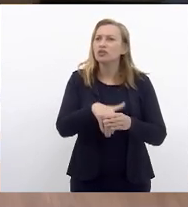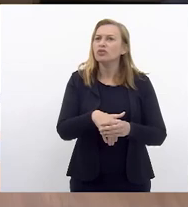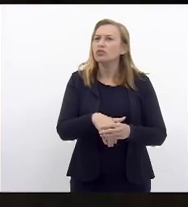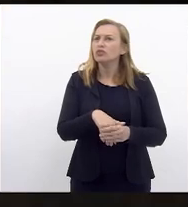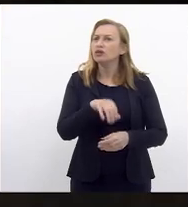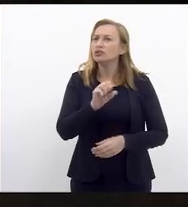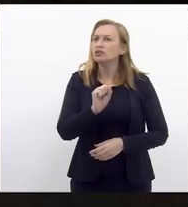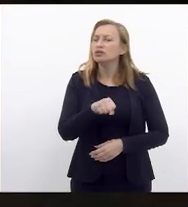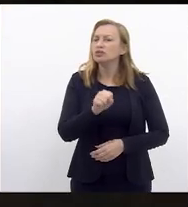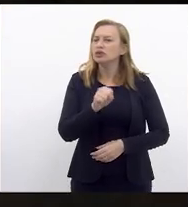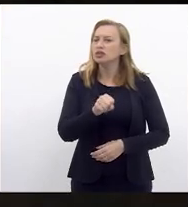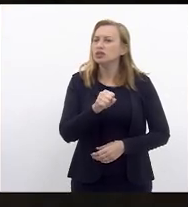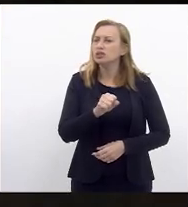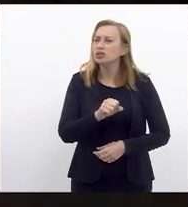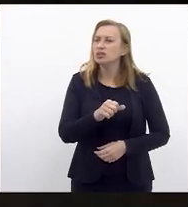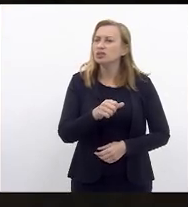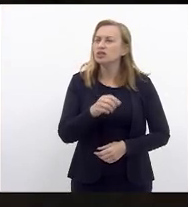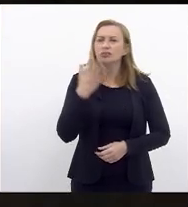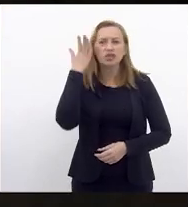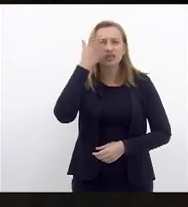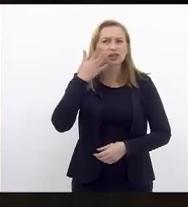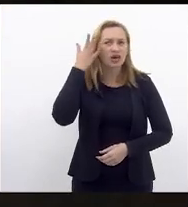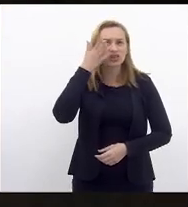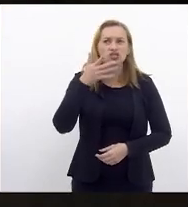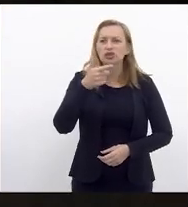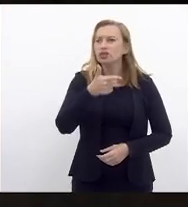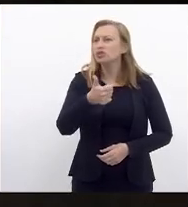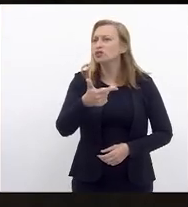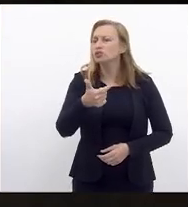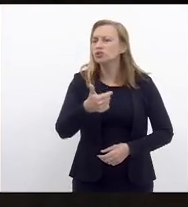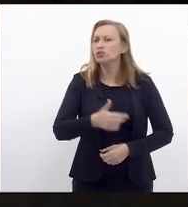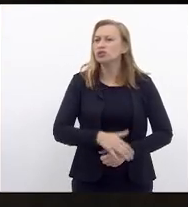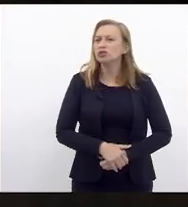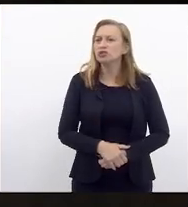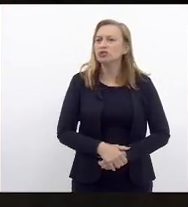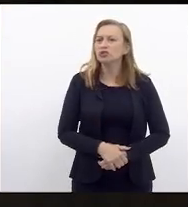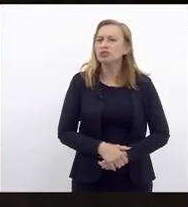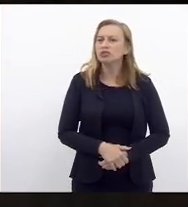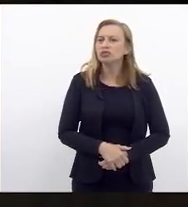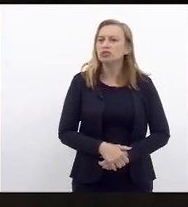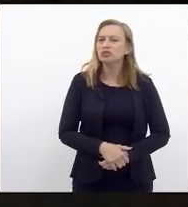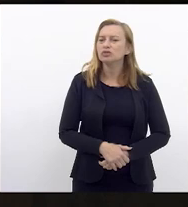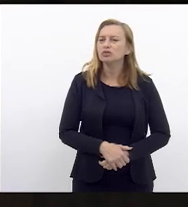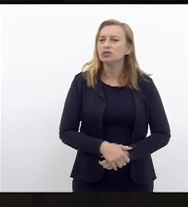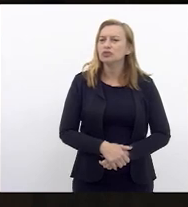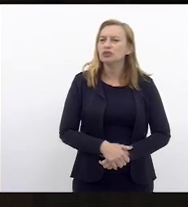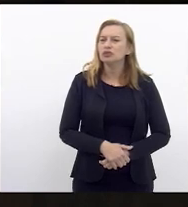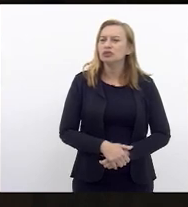Estamos votando na mensagem 12. Voto sim. Consignado.